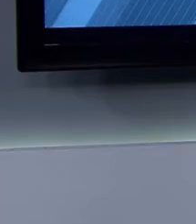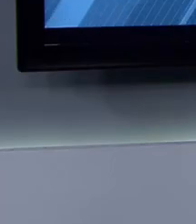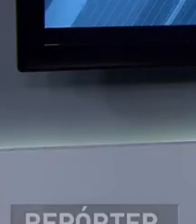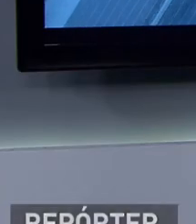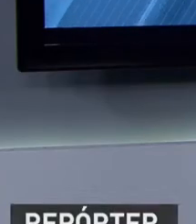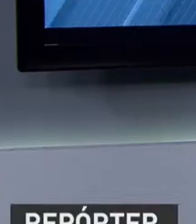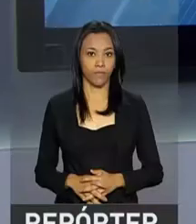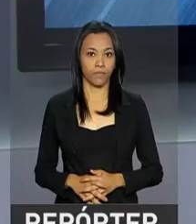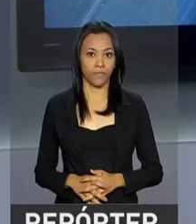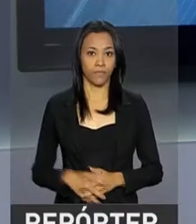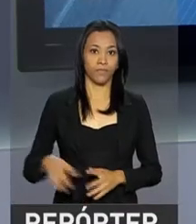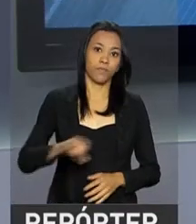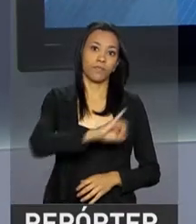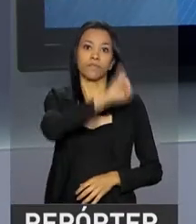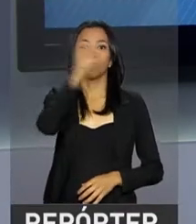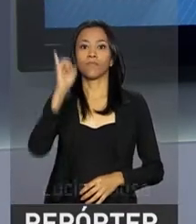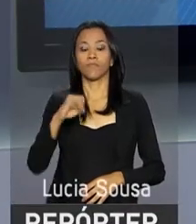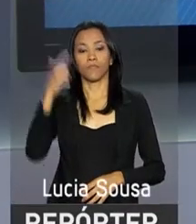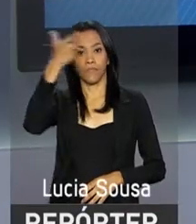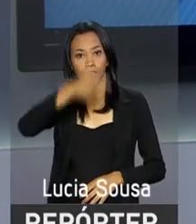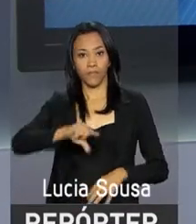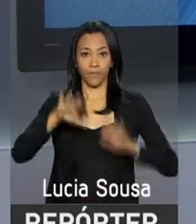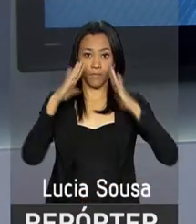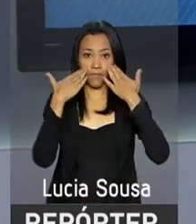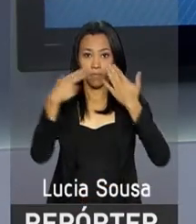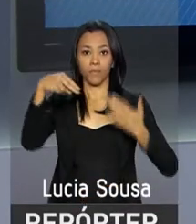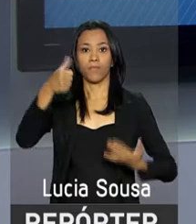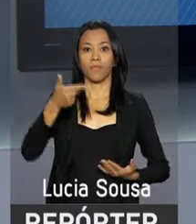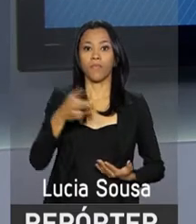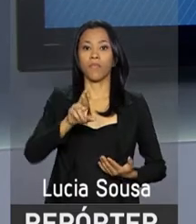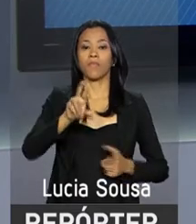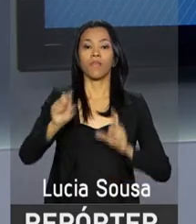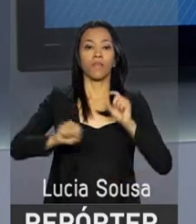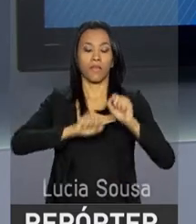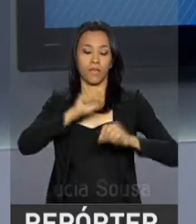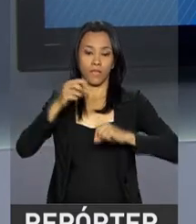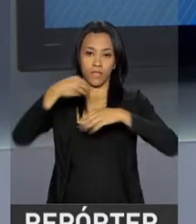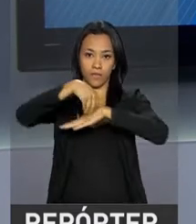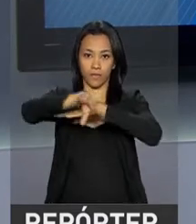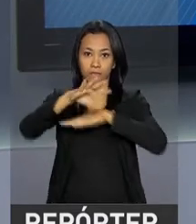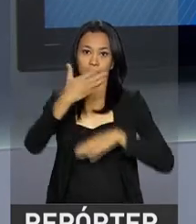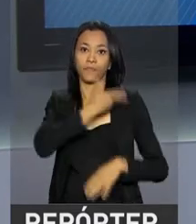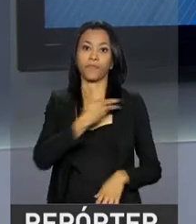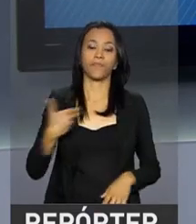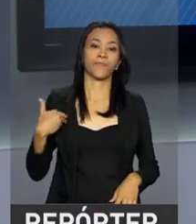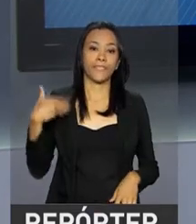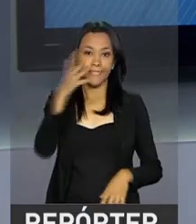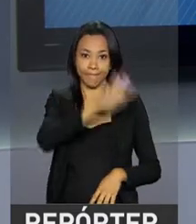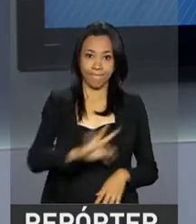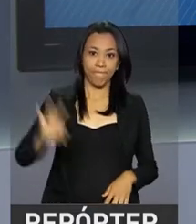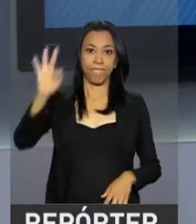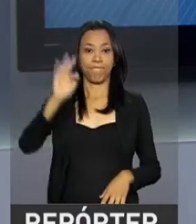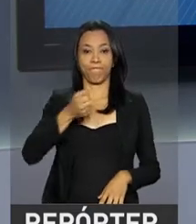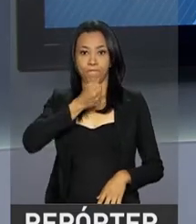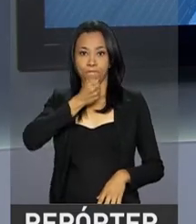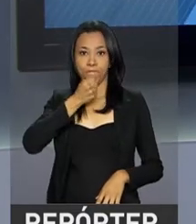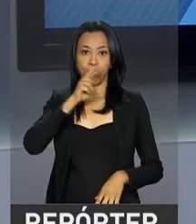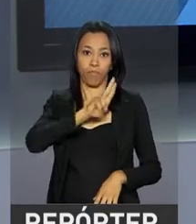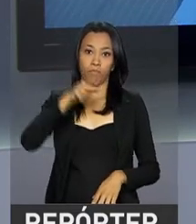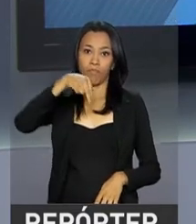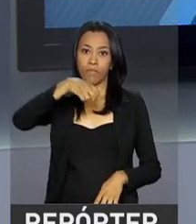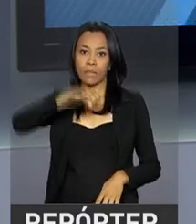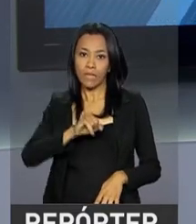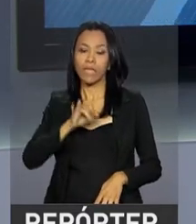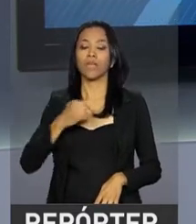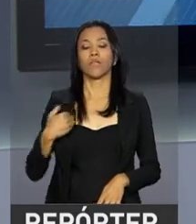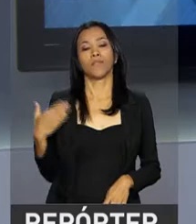o la no ar mais uma edição do repórter nbr notícias do governo federal o repórter nem pereira está ao vivo no palácio